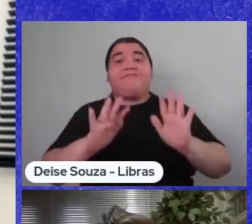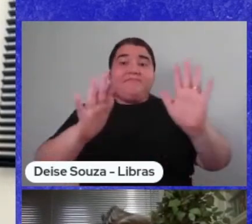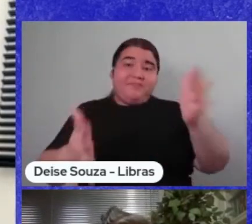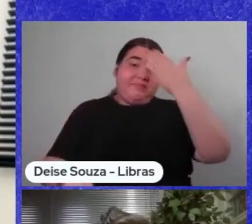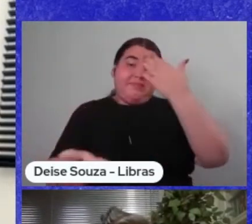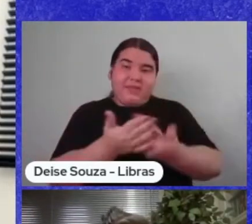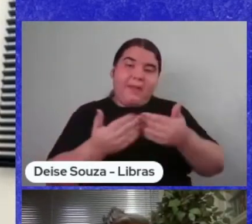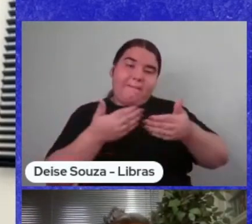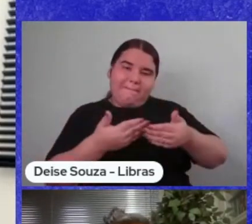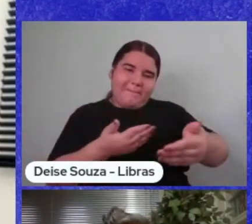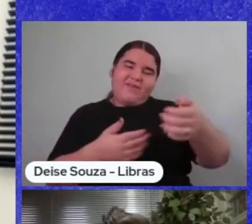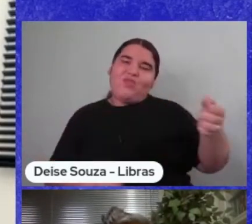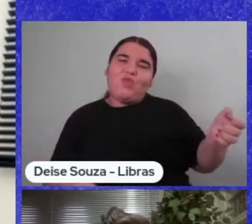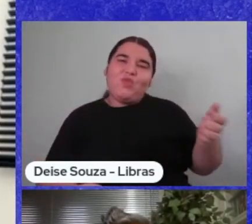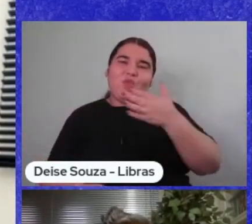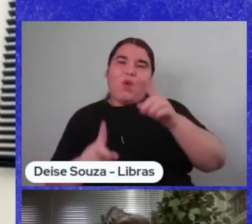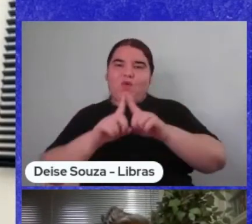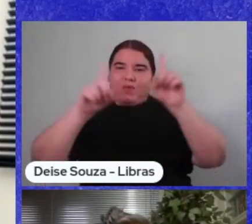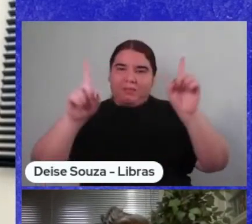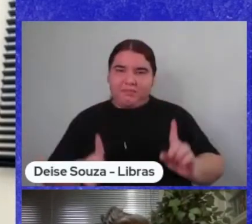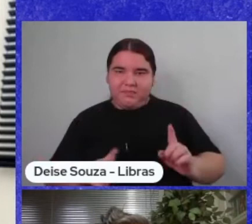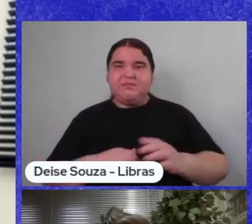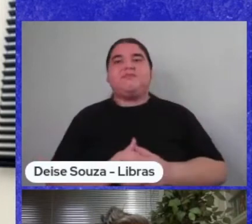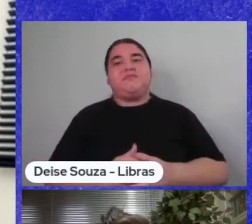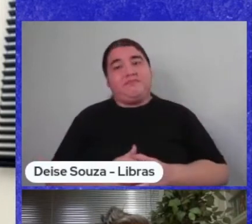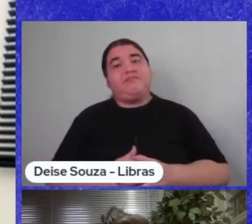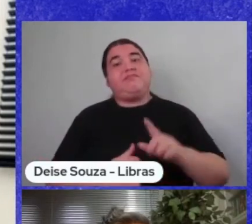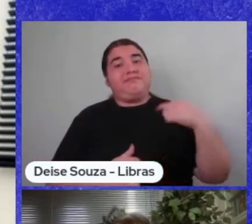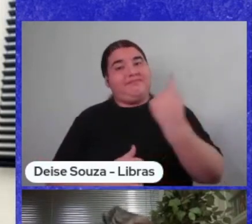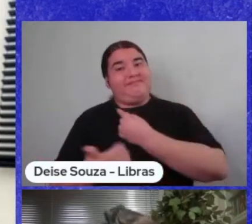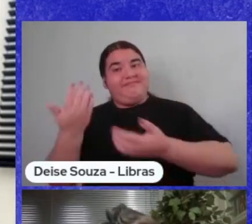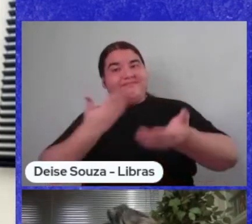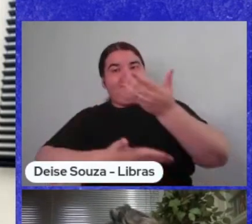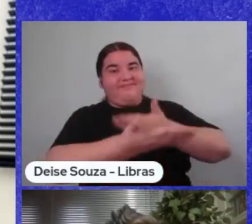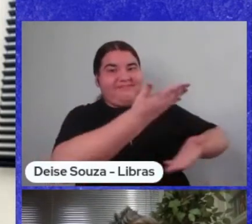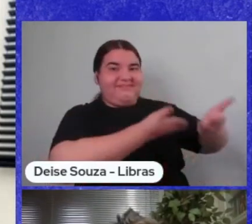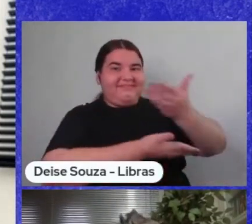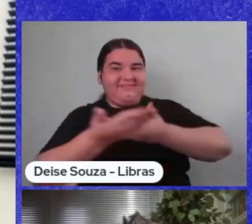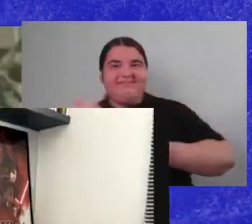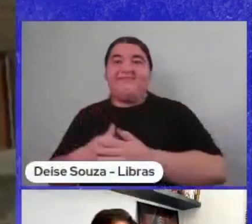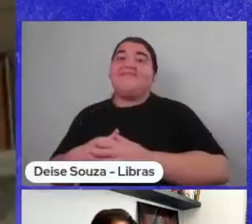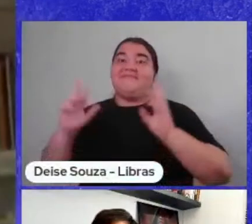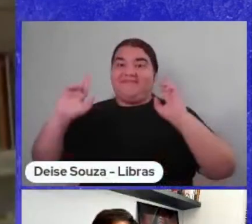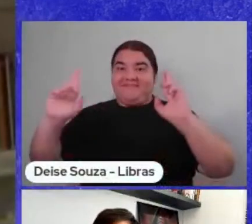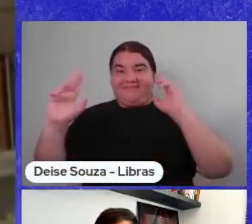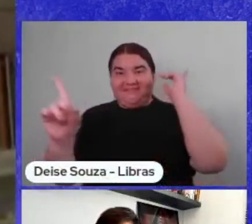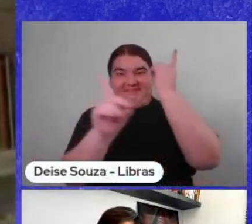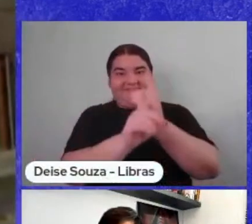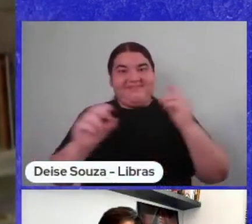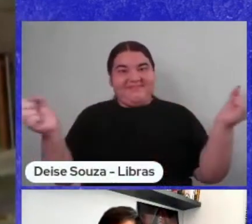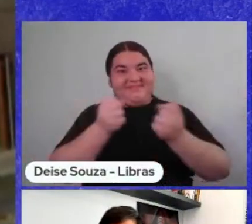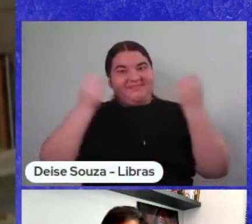ter novos projetos aí e a gente vai compartilhando eles. E que a gente se encontre, né, em festivais, por